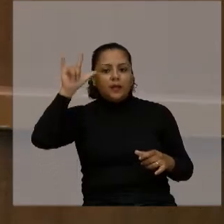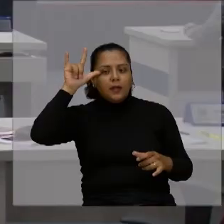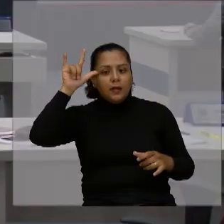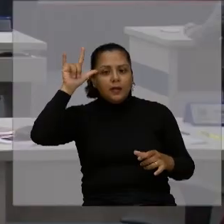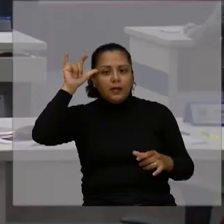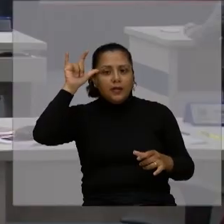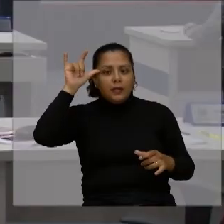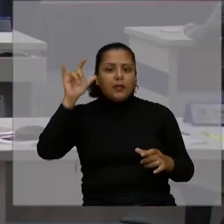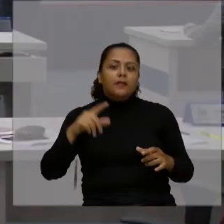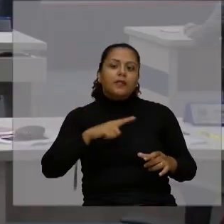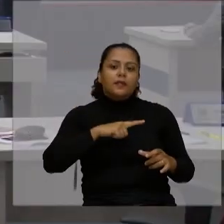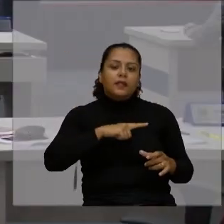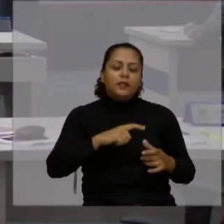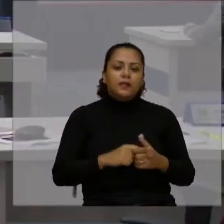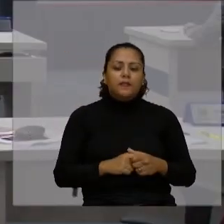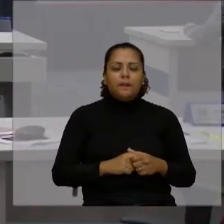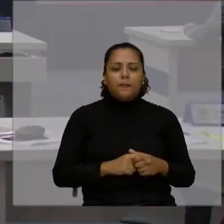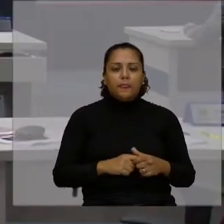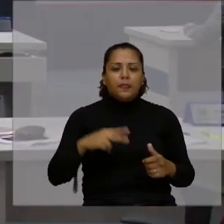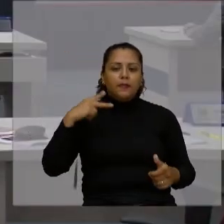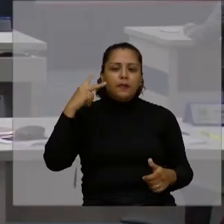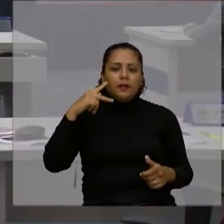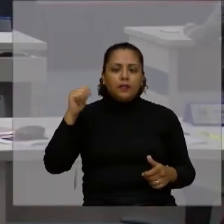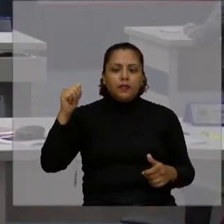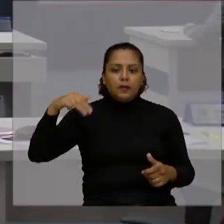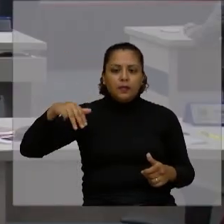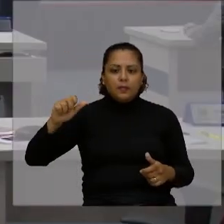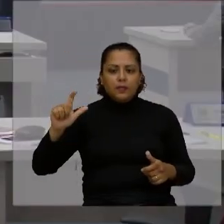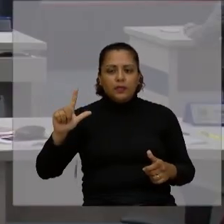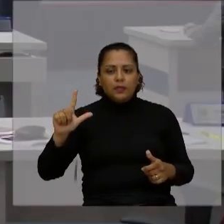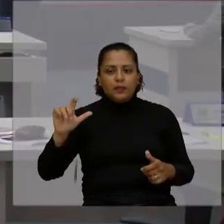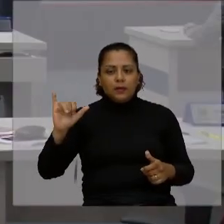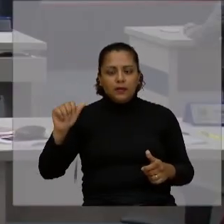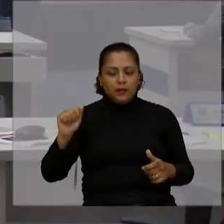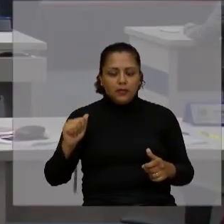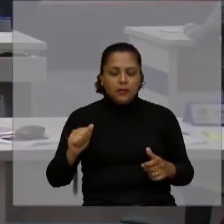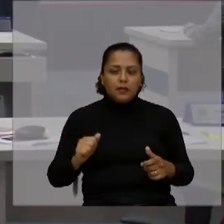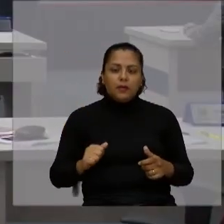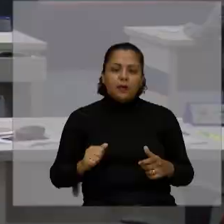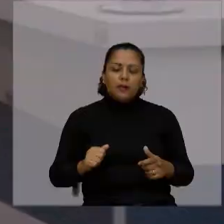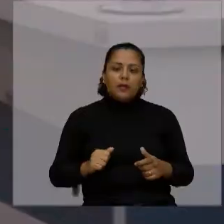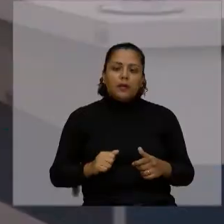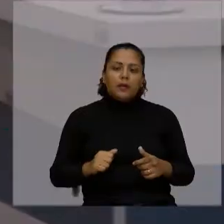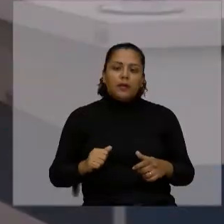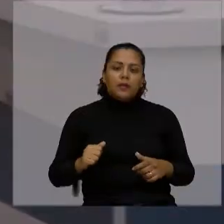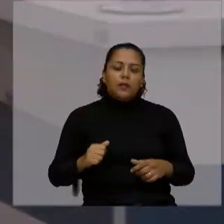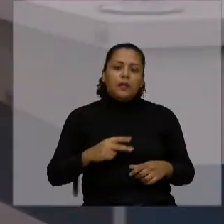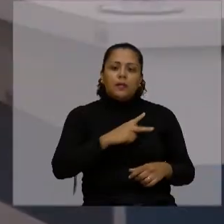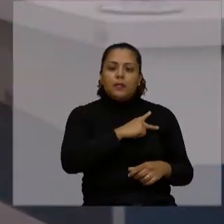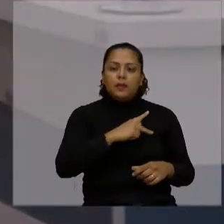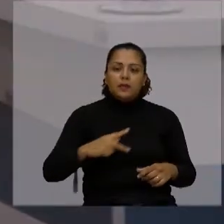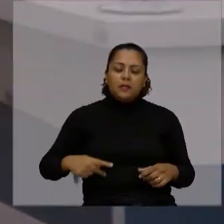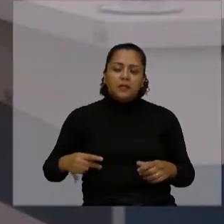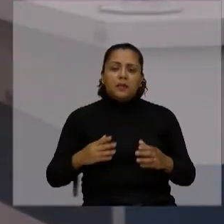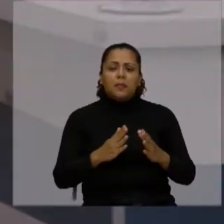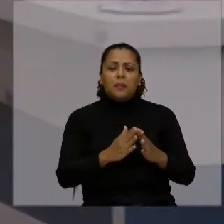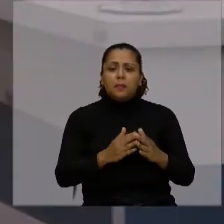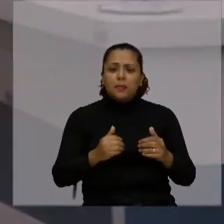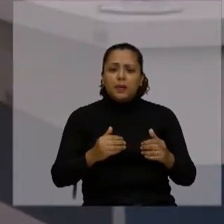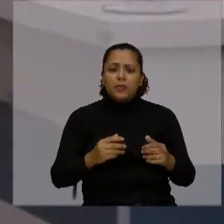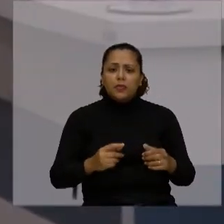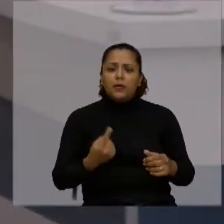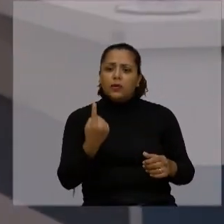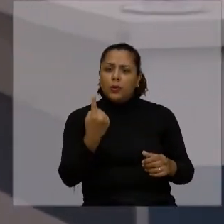Com a palavra, a vereadora Amélia Naomi. Senhor presidente, para pedir 1 minuto de silêncio para